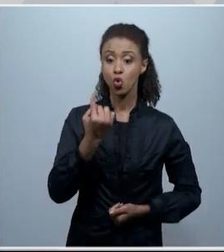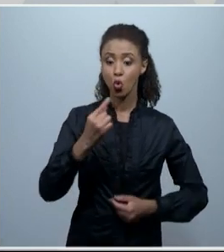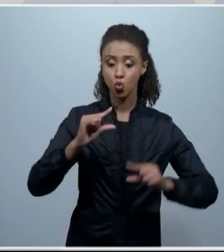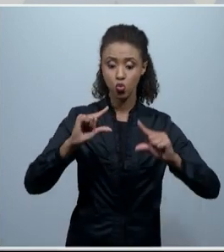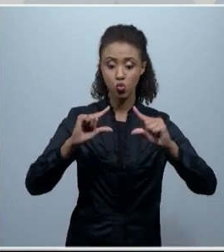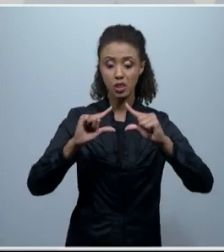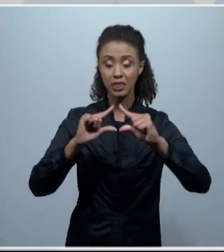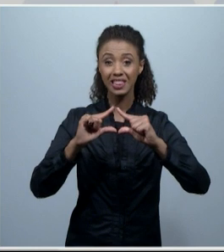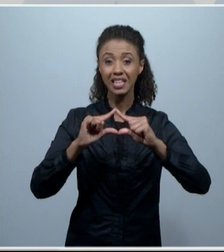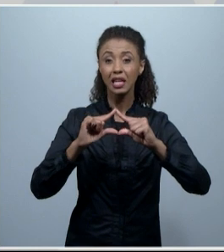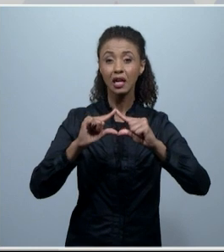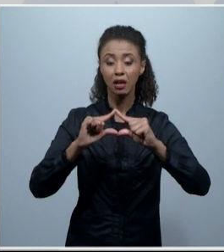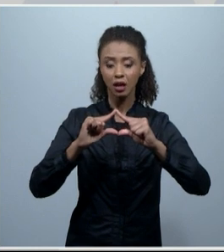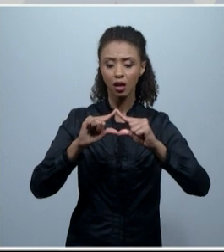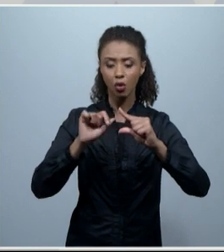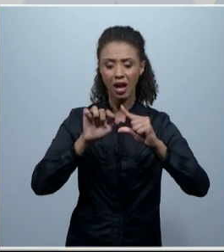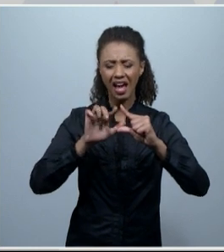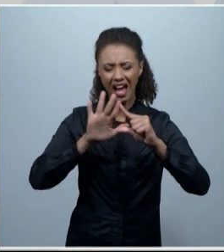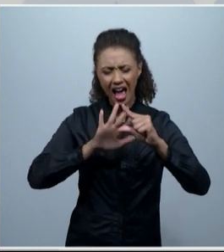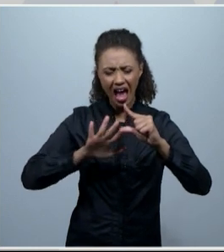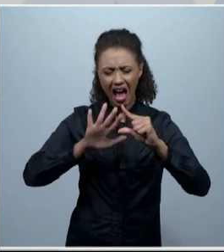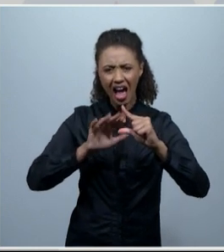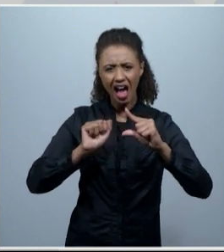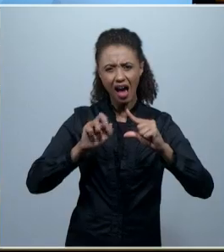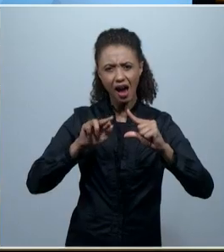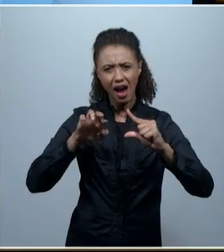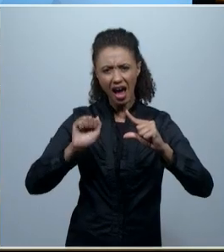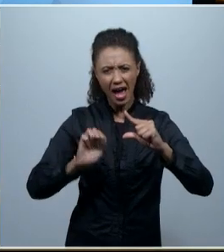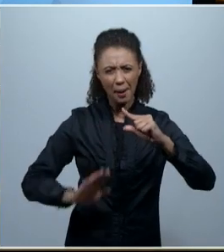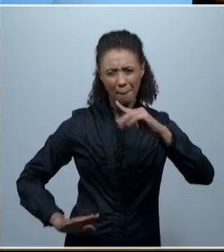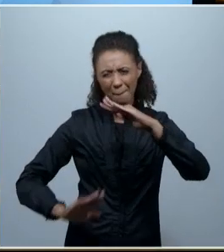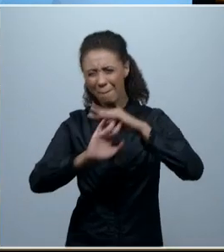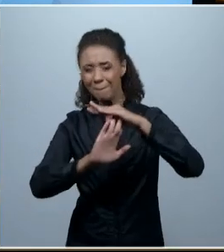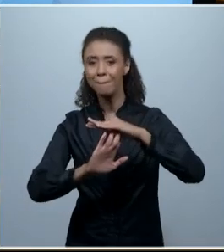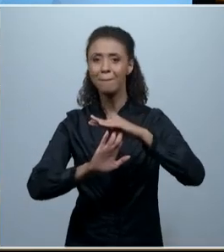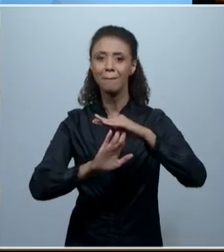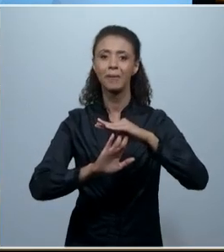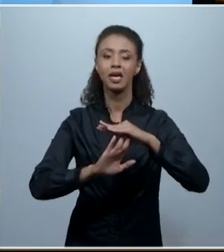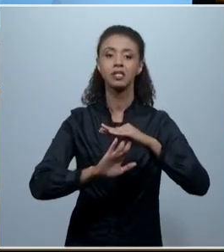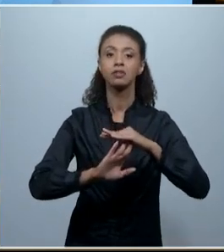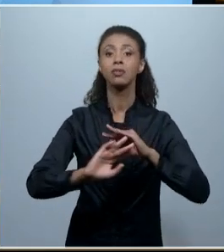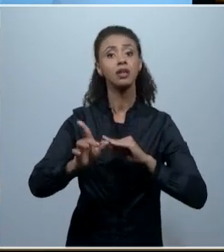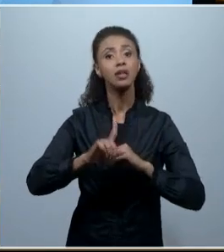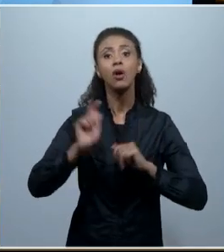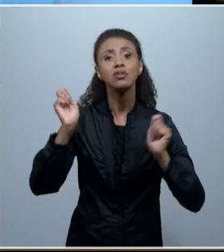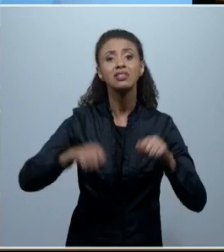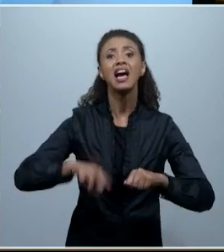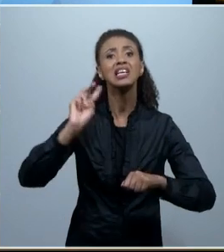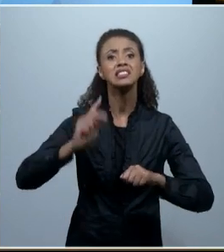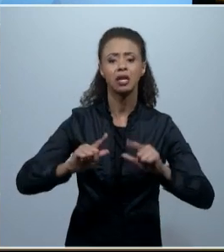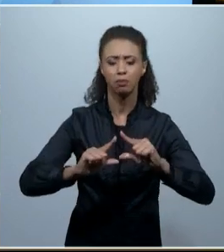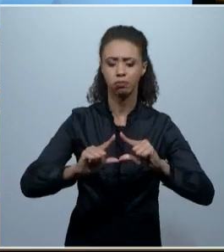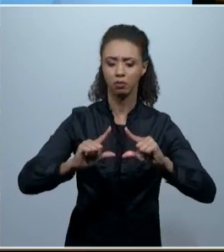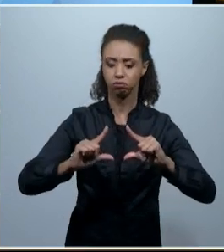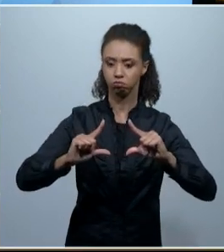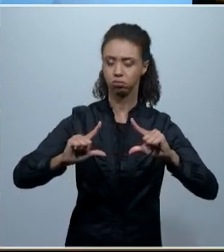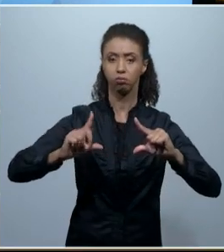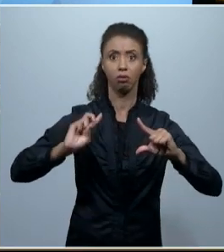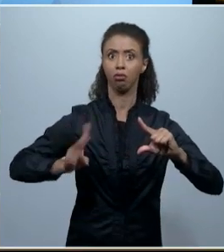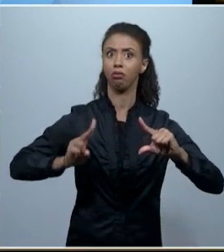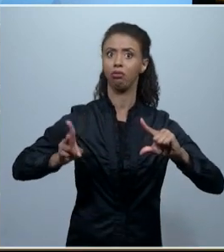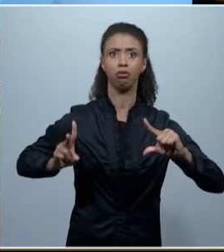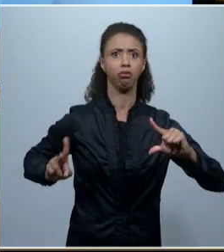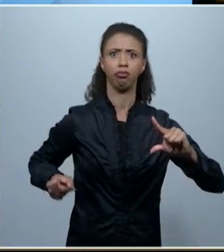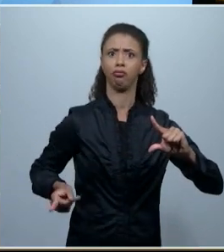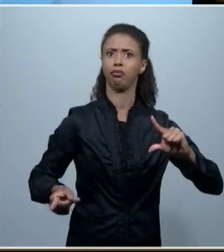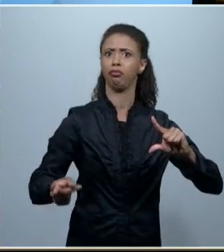máxima possível você sempre pode fazer um triângulo de área maior e maior se pode aumentando a área de um triângulo até